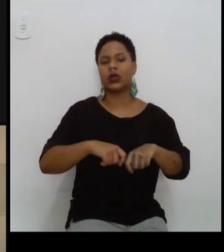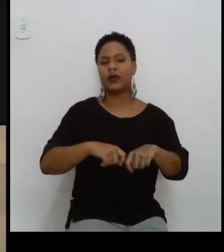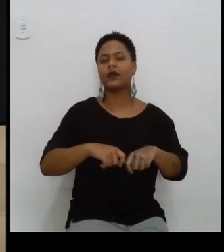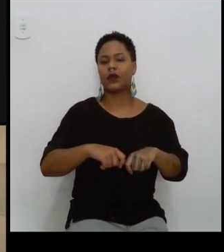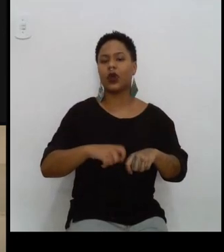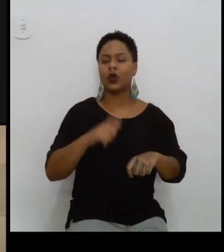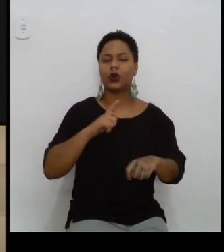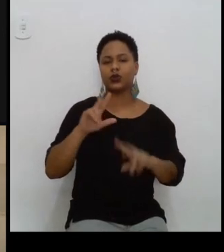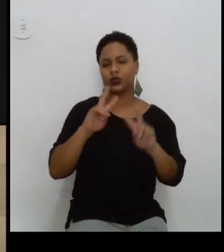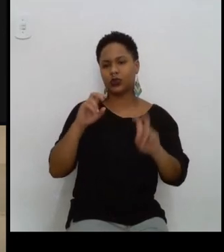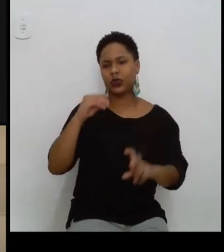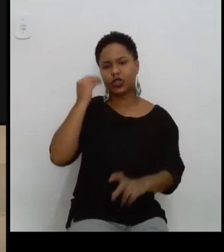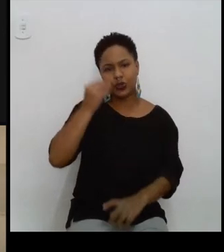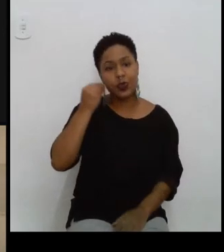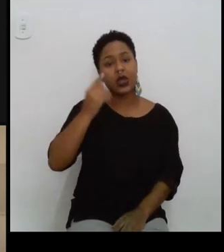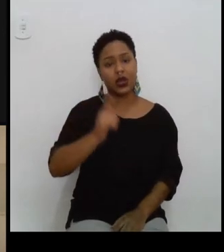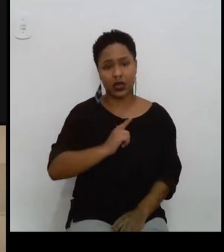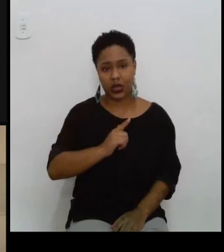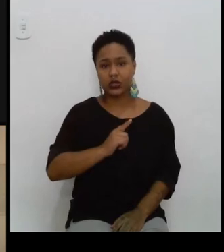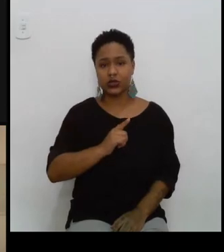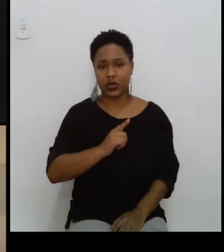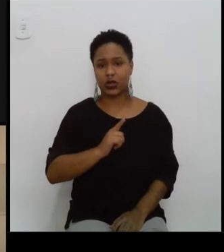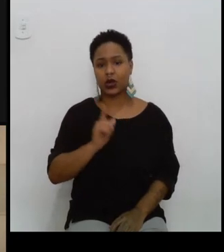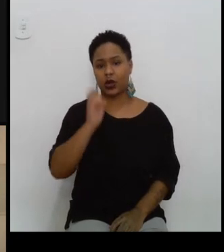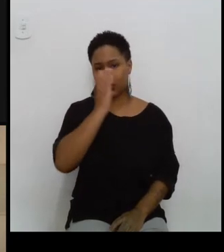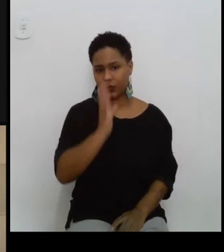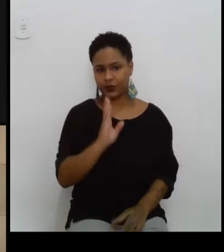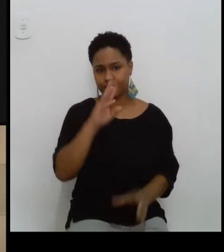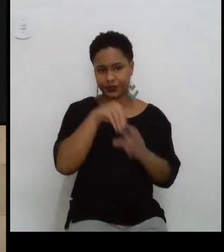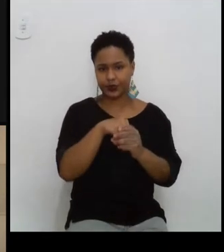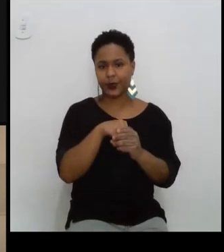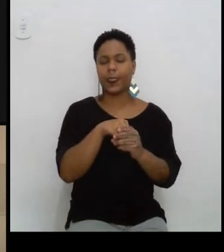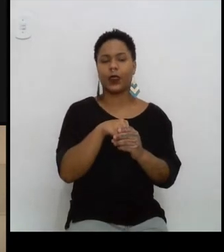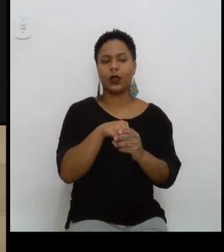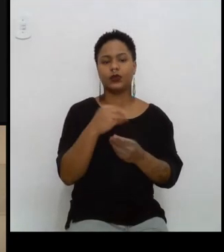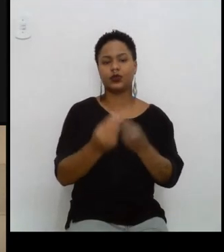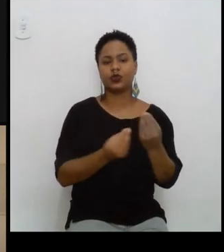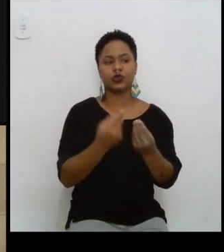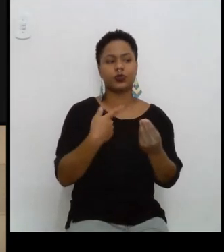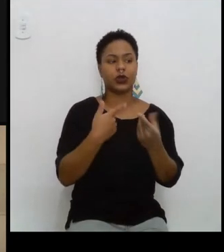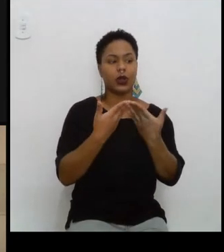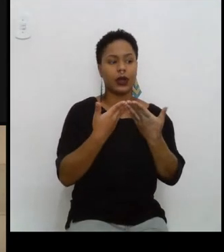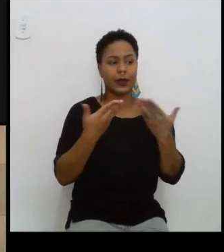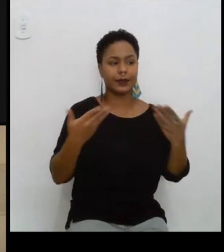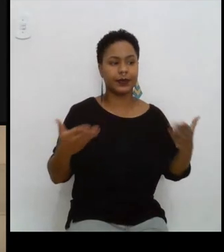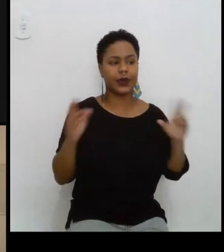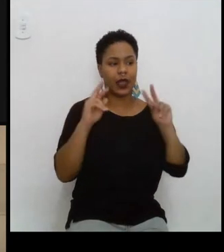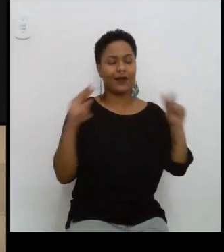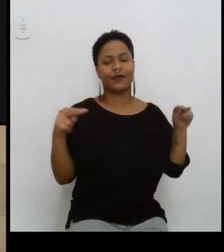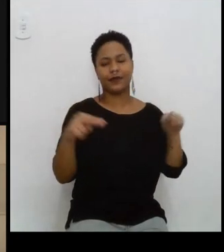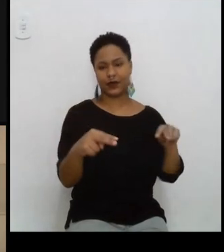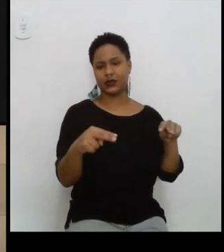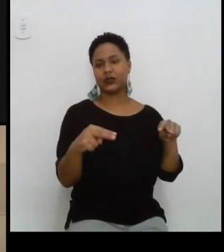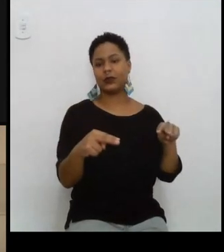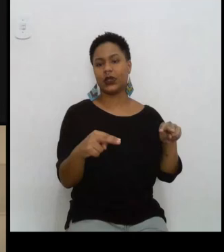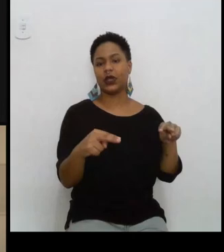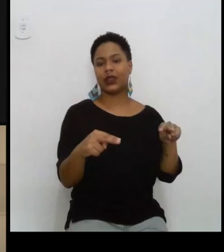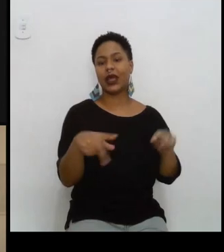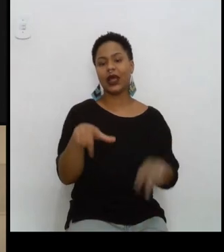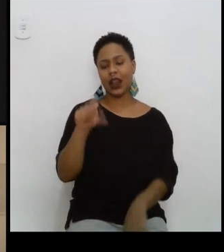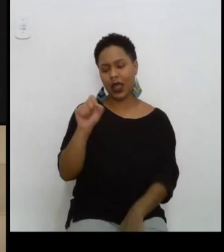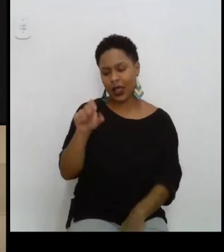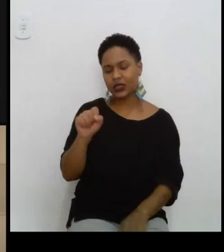temos experiências bem-sucedidas no Brasil para a ampliação dessa visibilidade lésbica